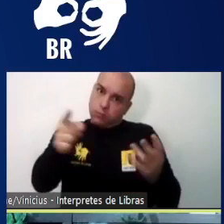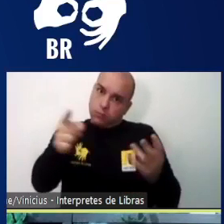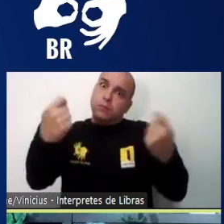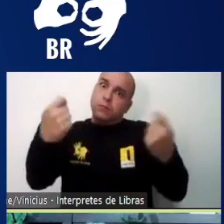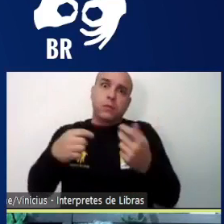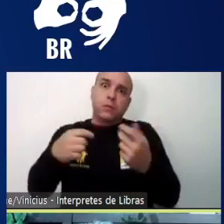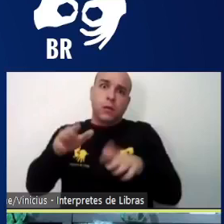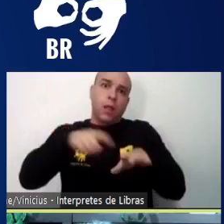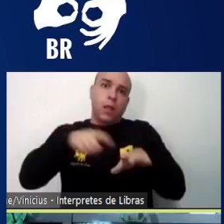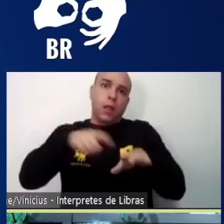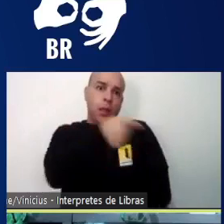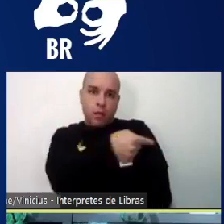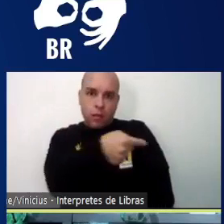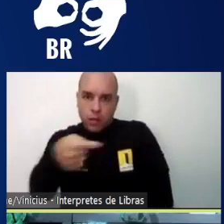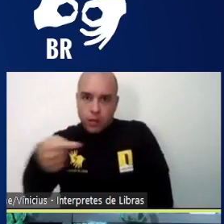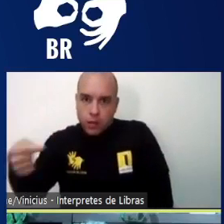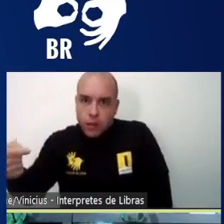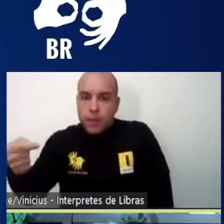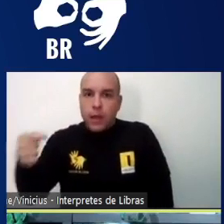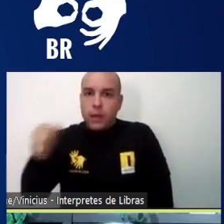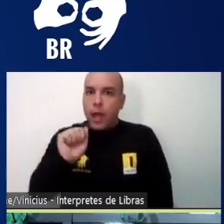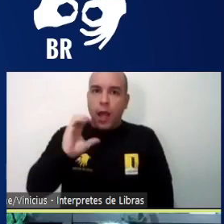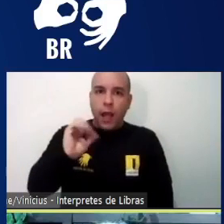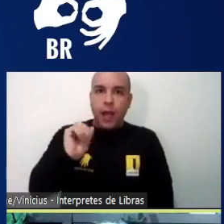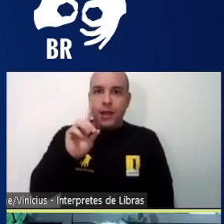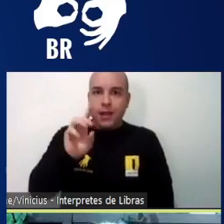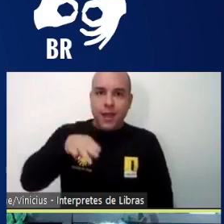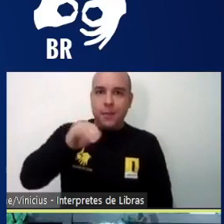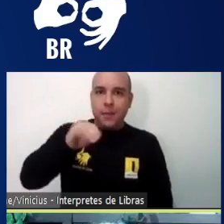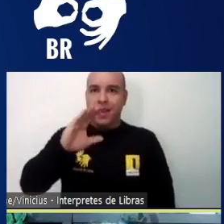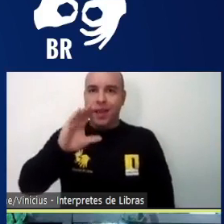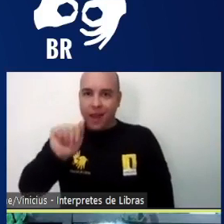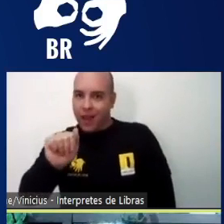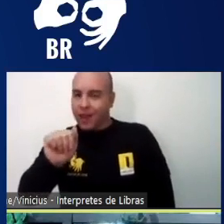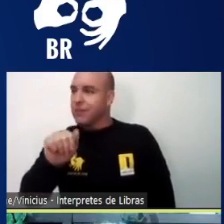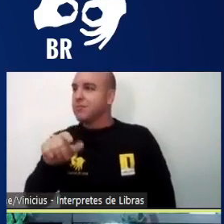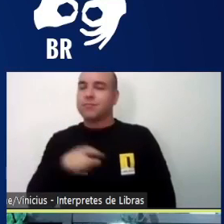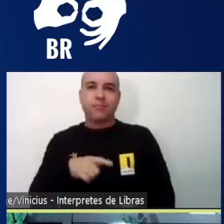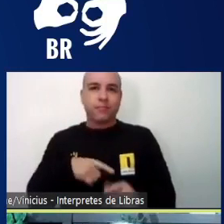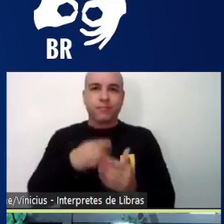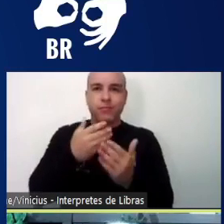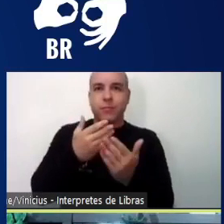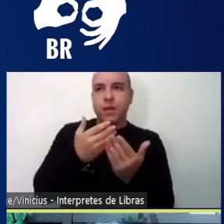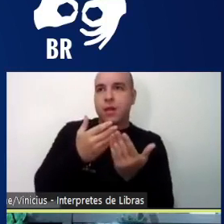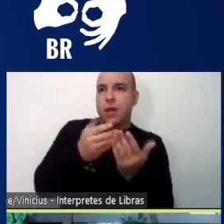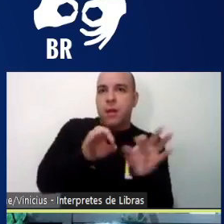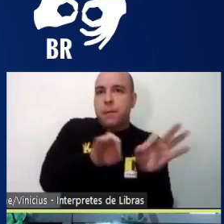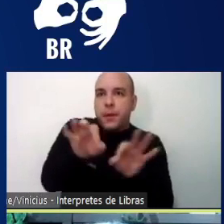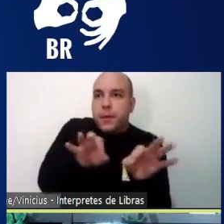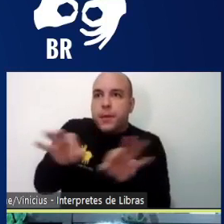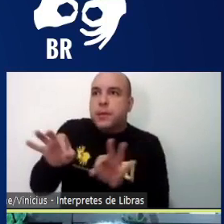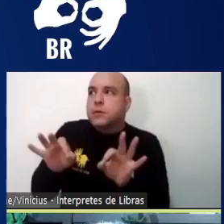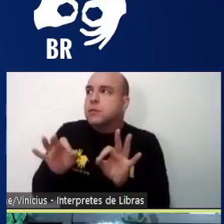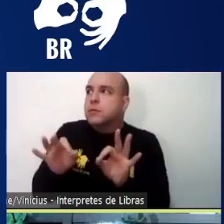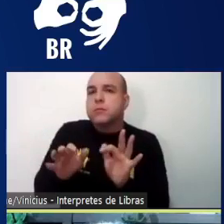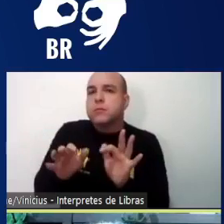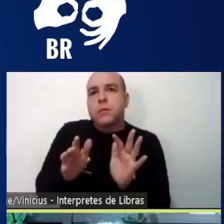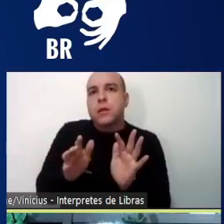a discussão sobre a sustentabilidade nas relações humanas, não só na cadeira de